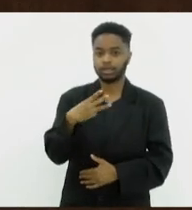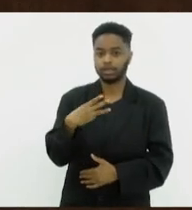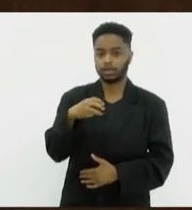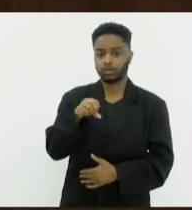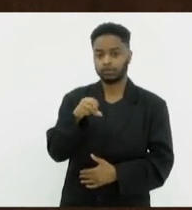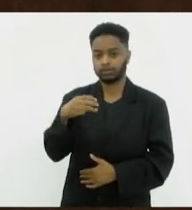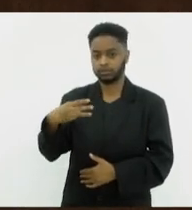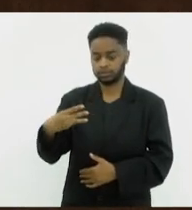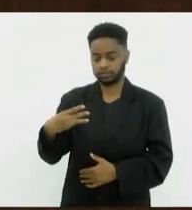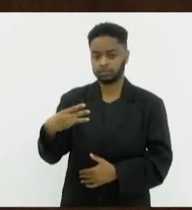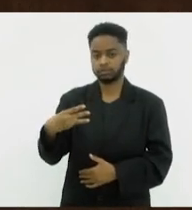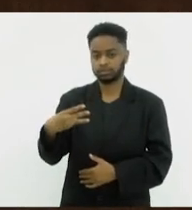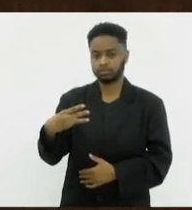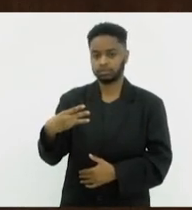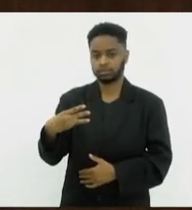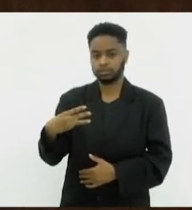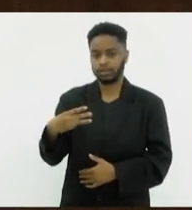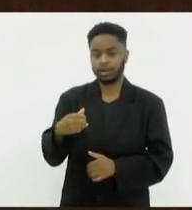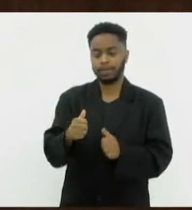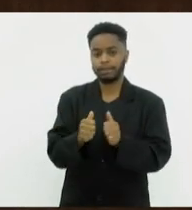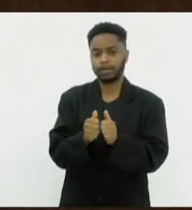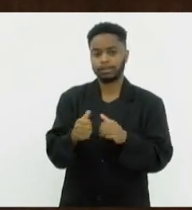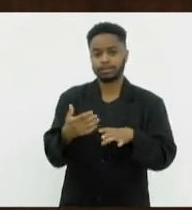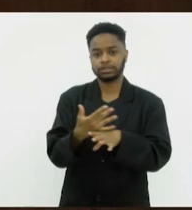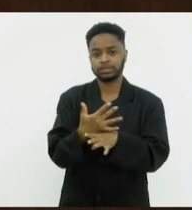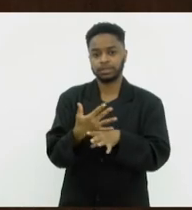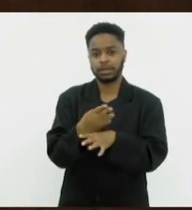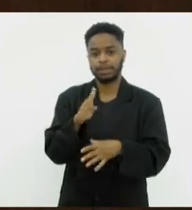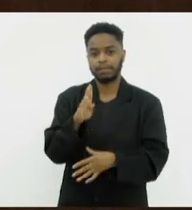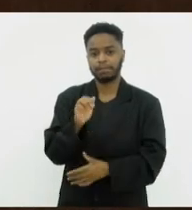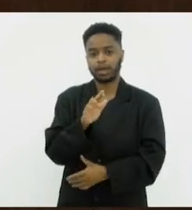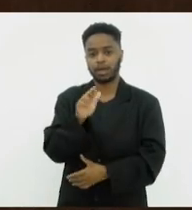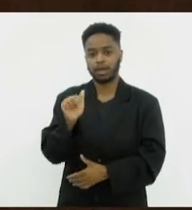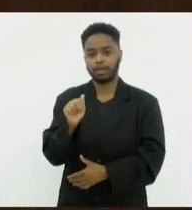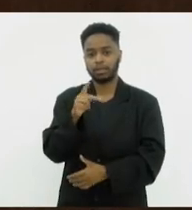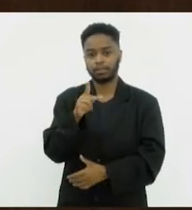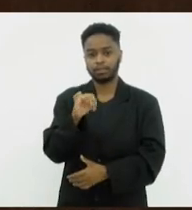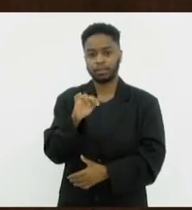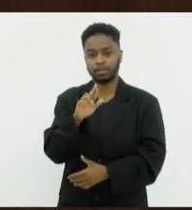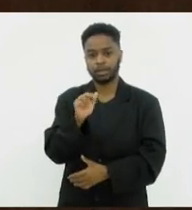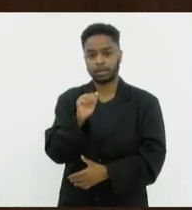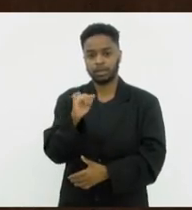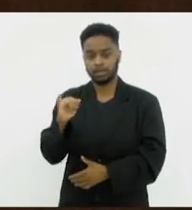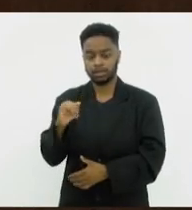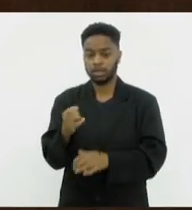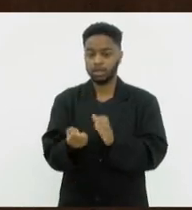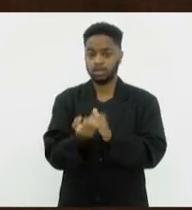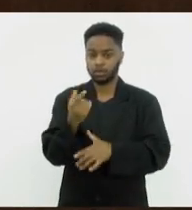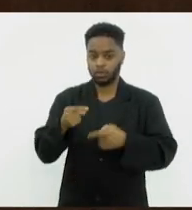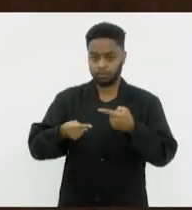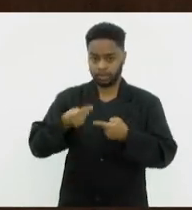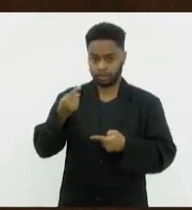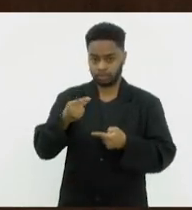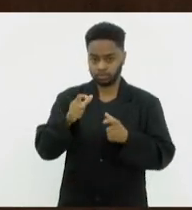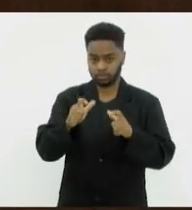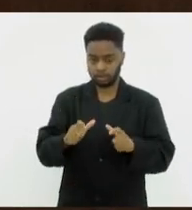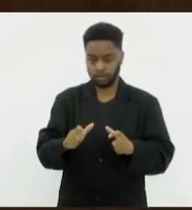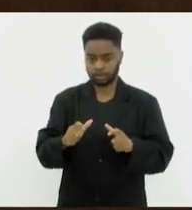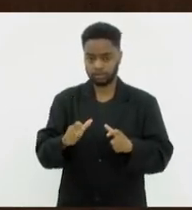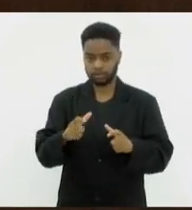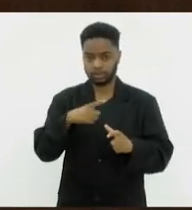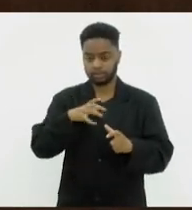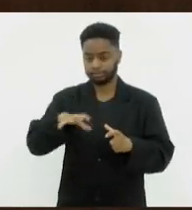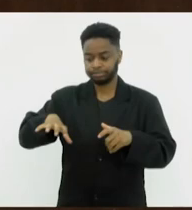BR-393, altura do município de Barra do Piraí. Fizeram um pedágio ali que dividiu